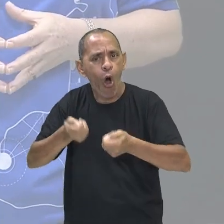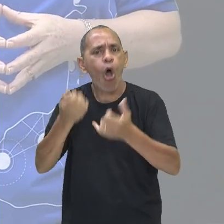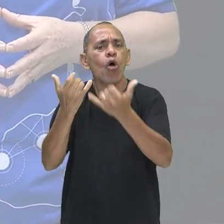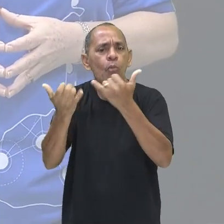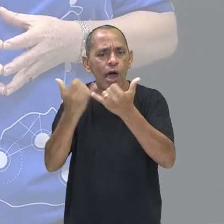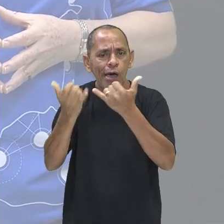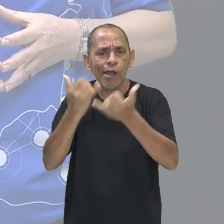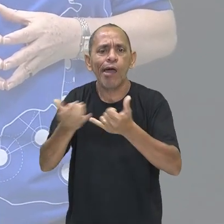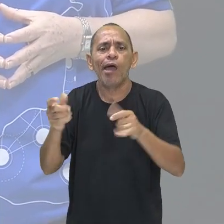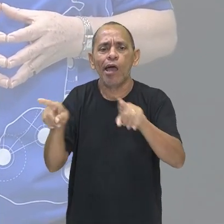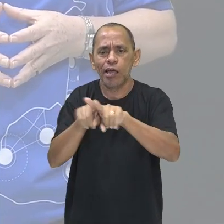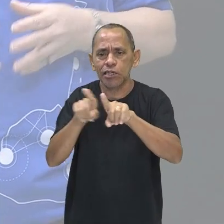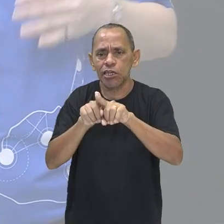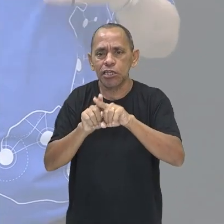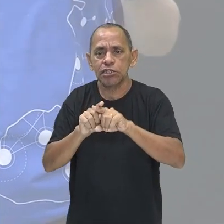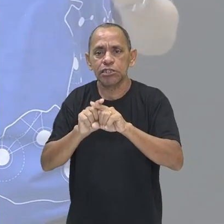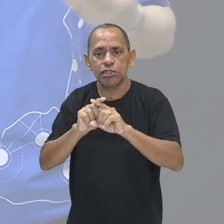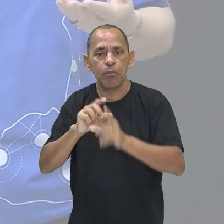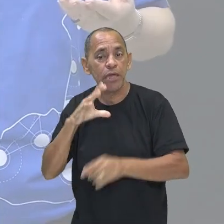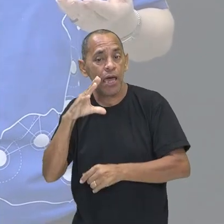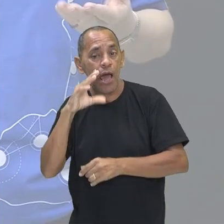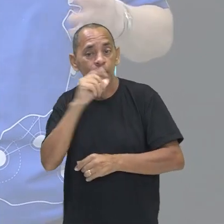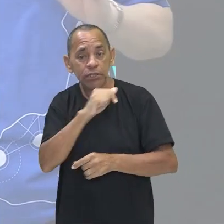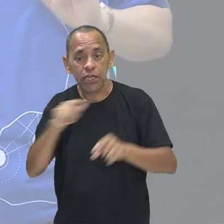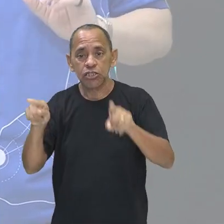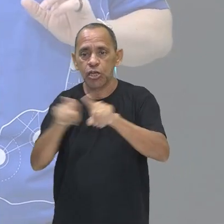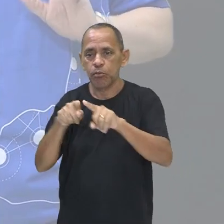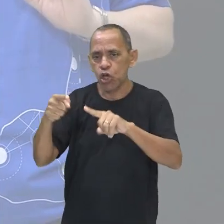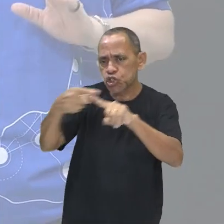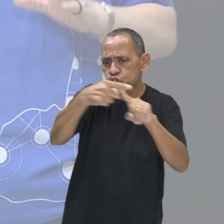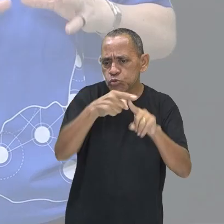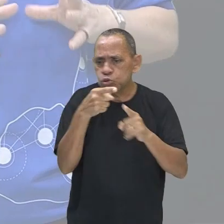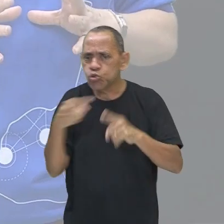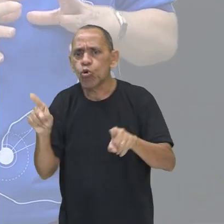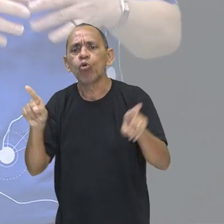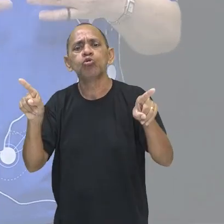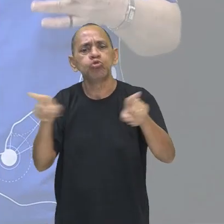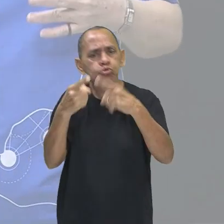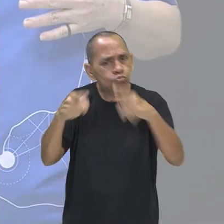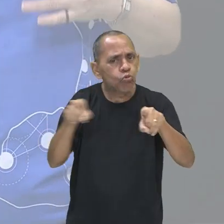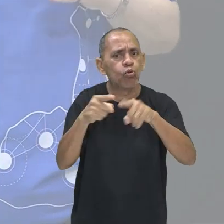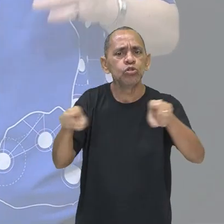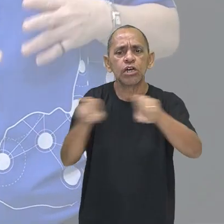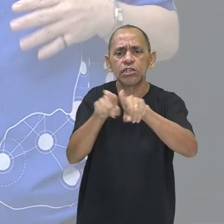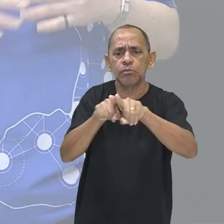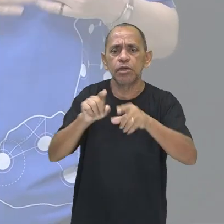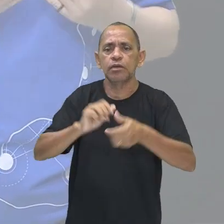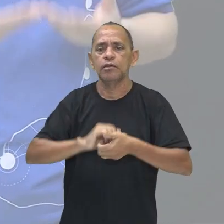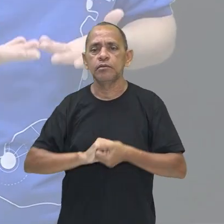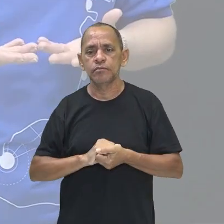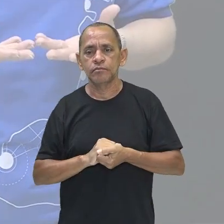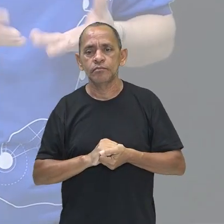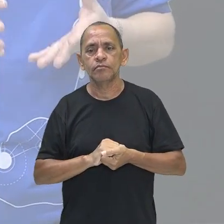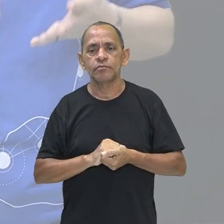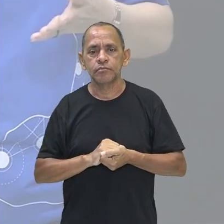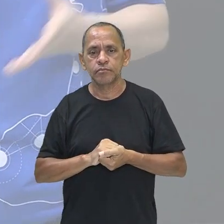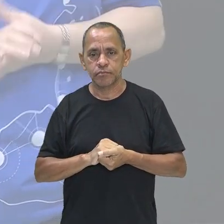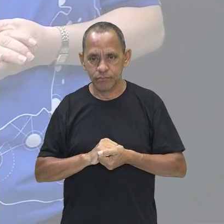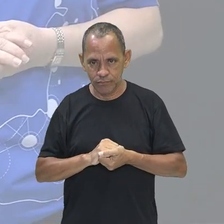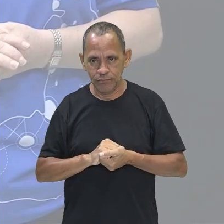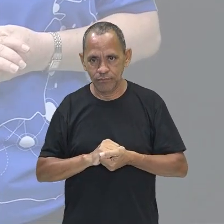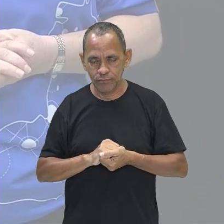prontidão e outras coisas, e outras bossas. Repetindo, vamos lá, a professora falou bossas, coisas, mas é bossas, vamos